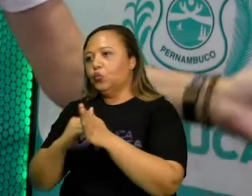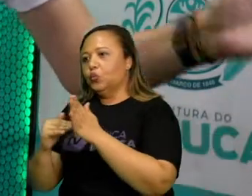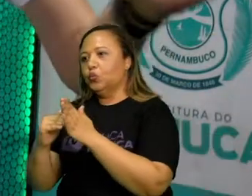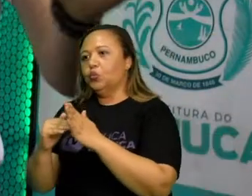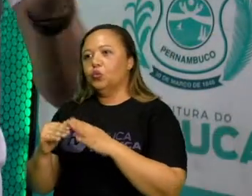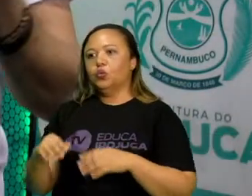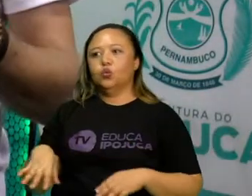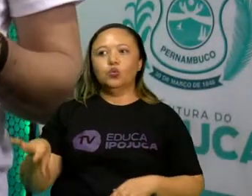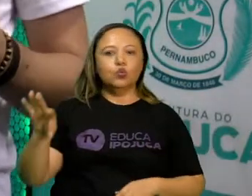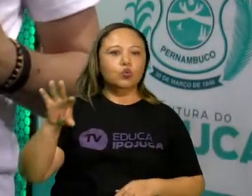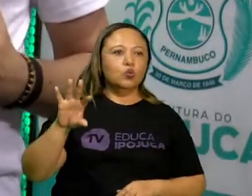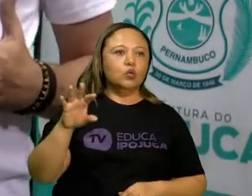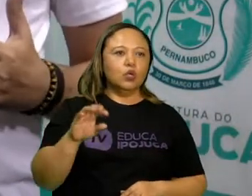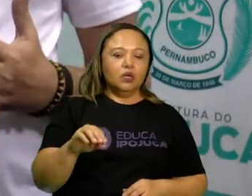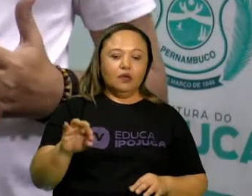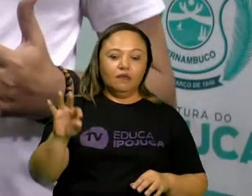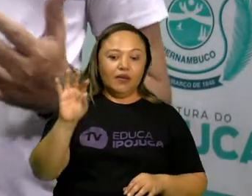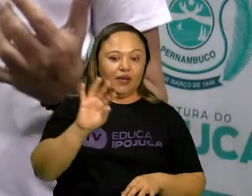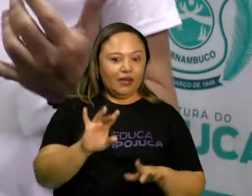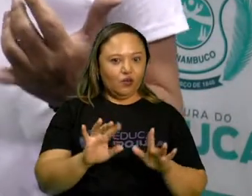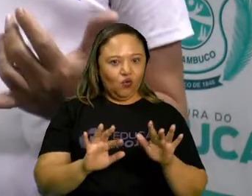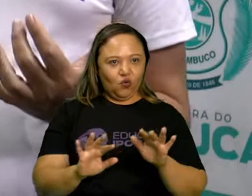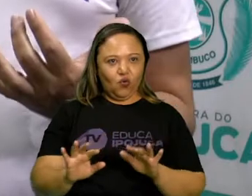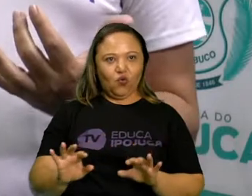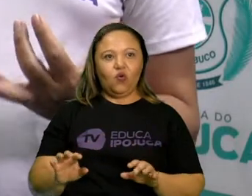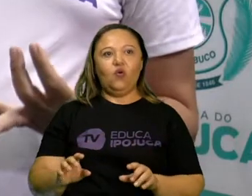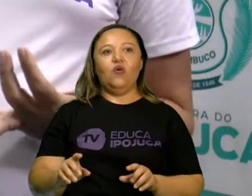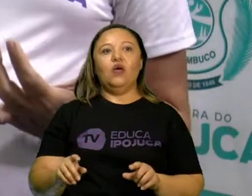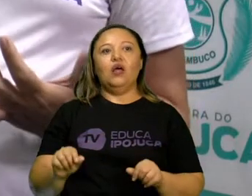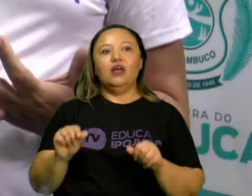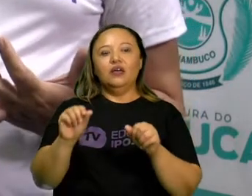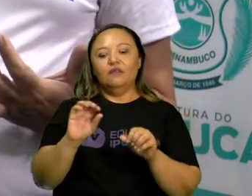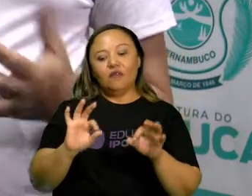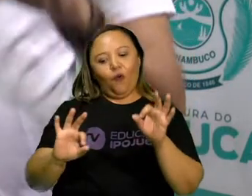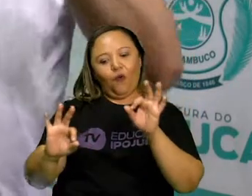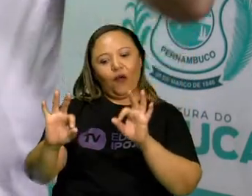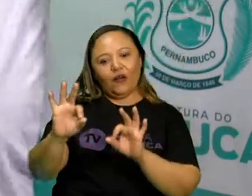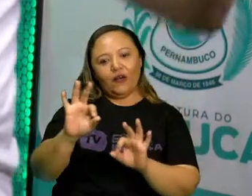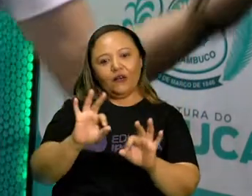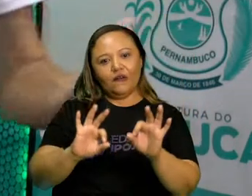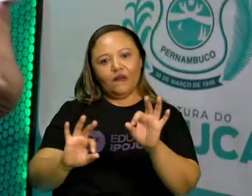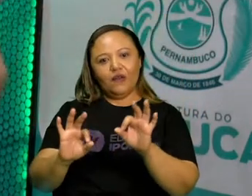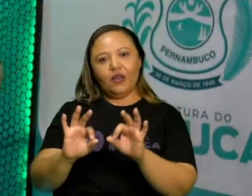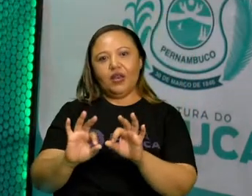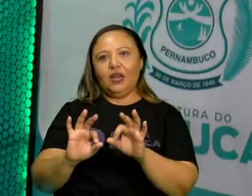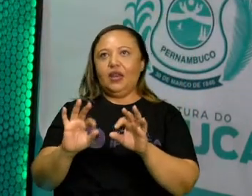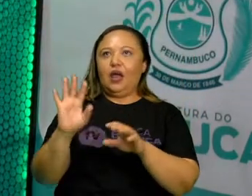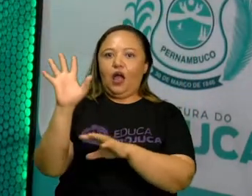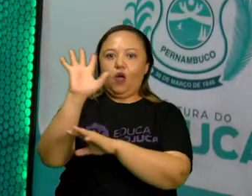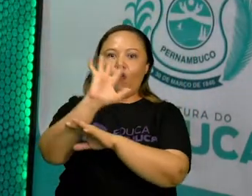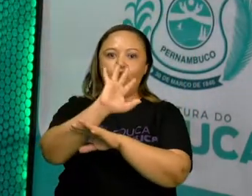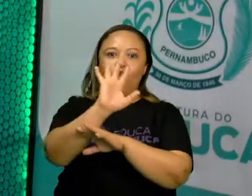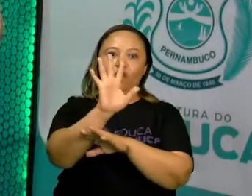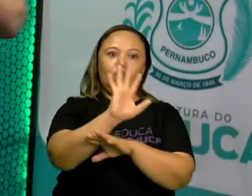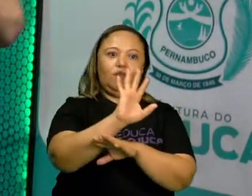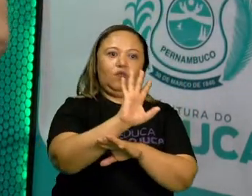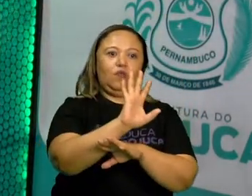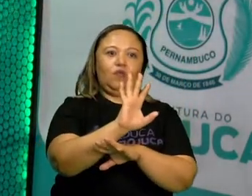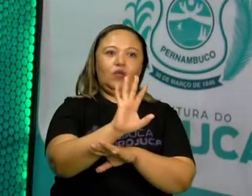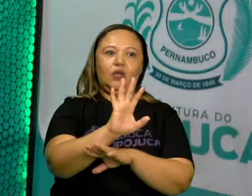o som vai agora para Ilha de edição para fazer lição montagem montar o filme